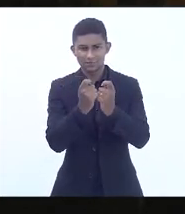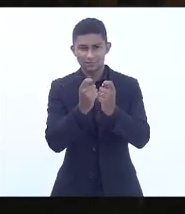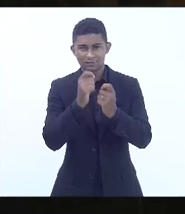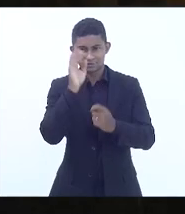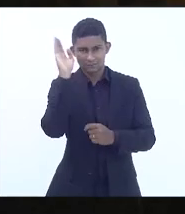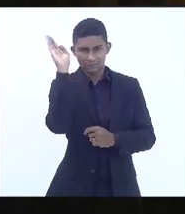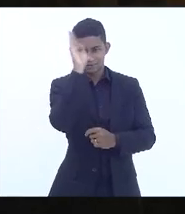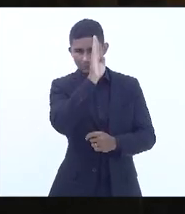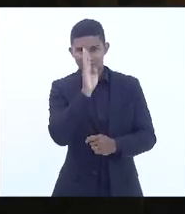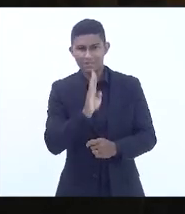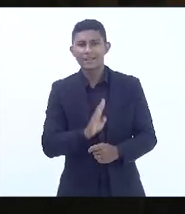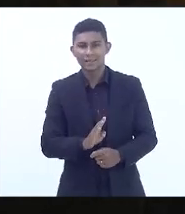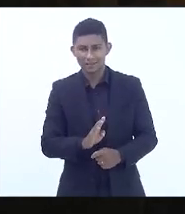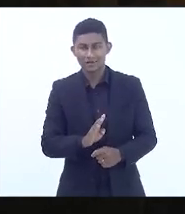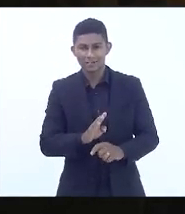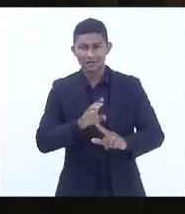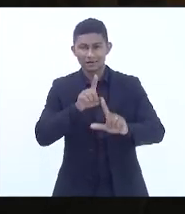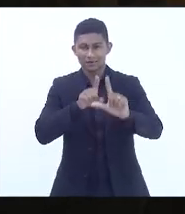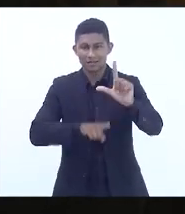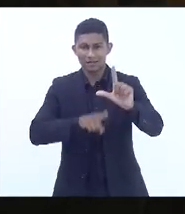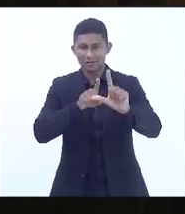Brasileira de Letras,